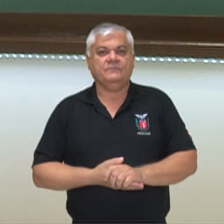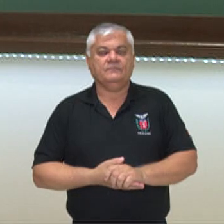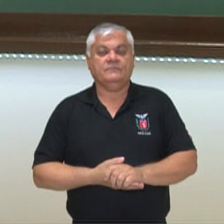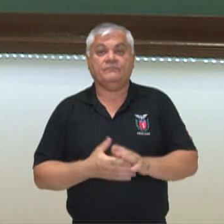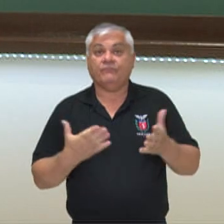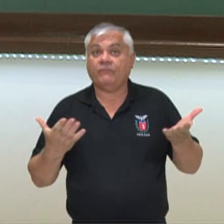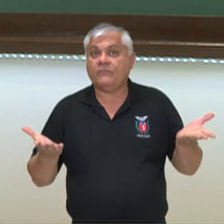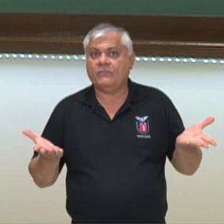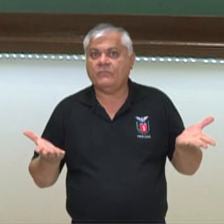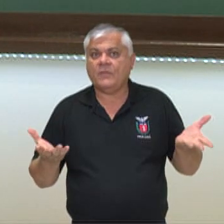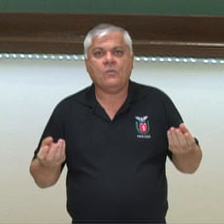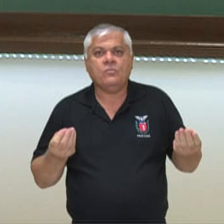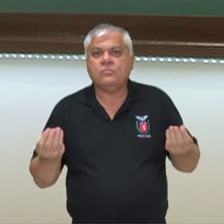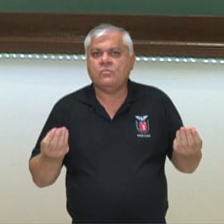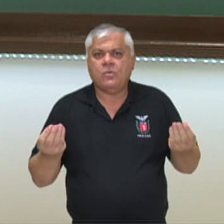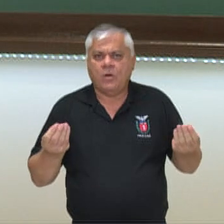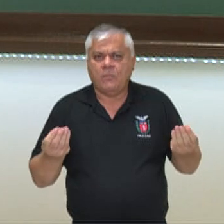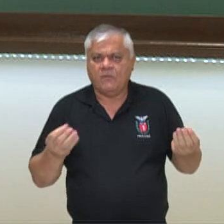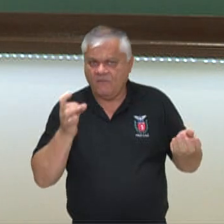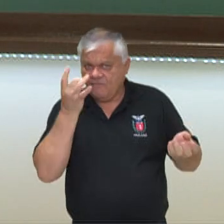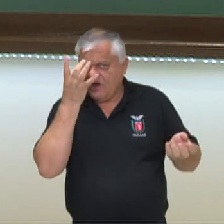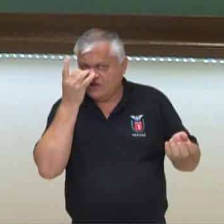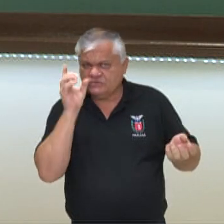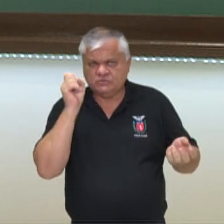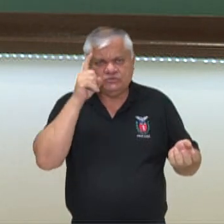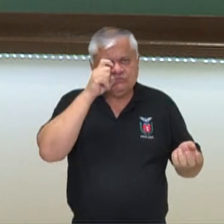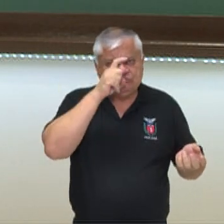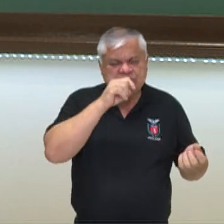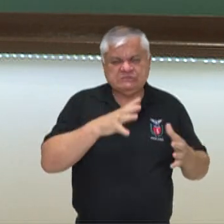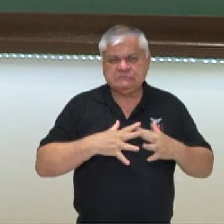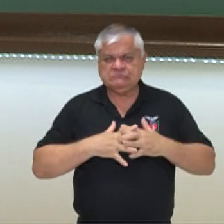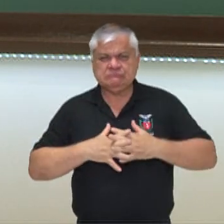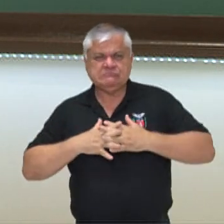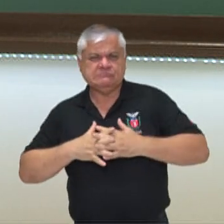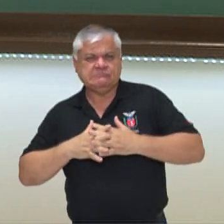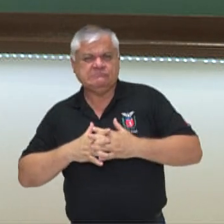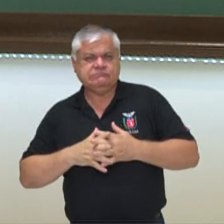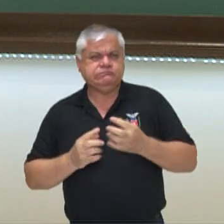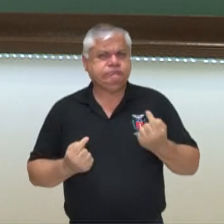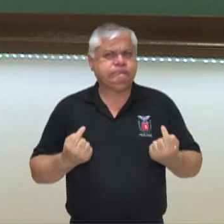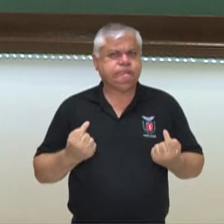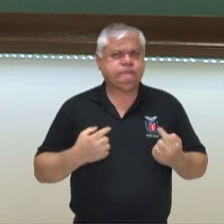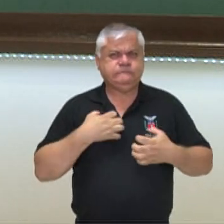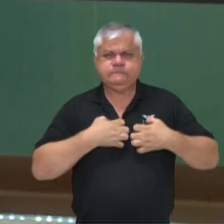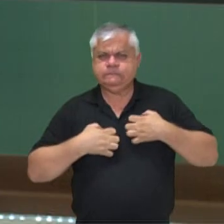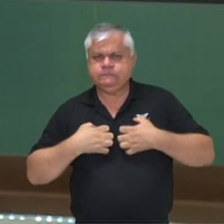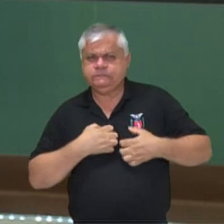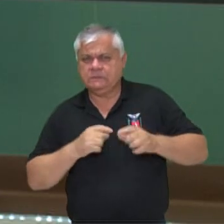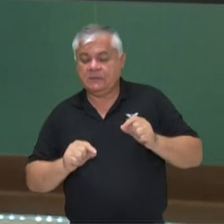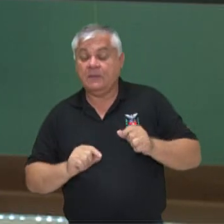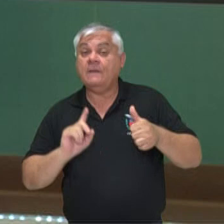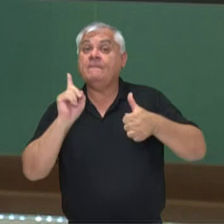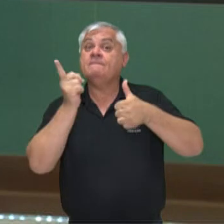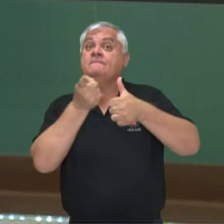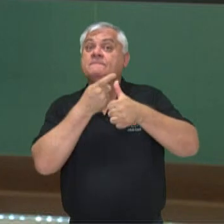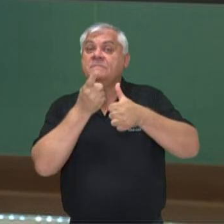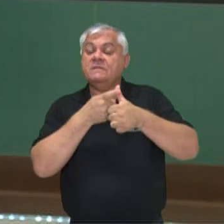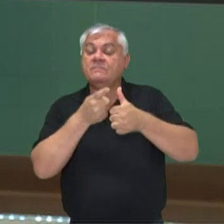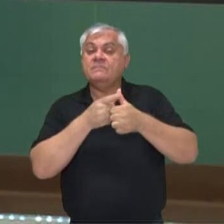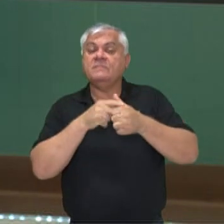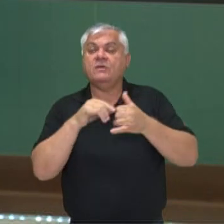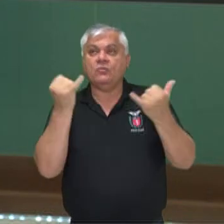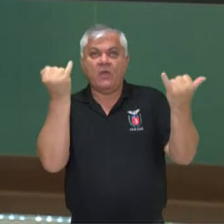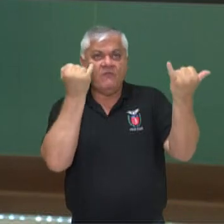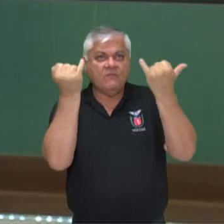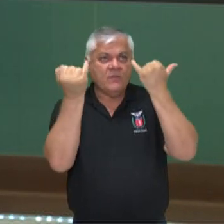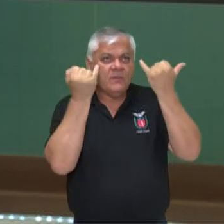E agora? Ficou fácil, ficou difícil, está confuso? A gente precisa primeiro ter claro as informações